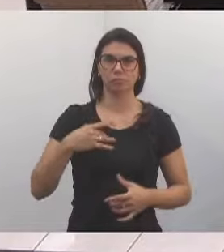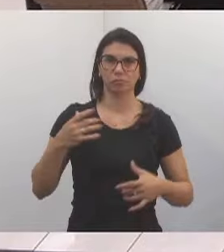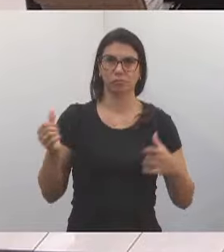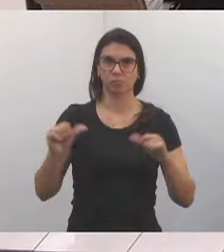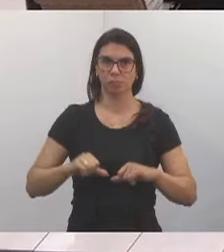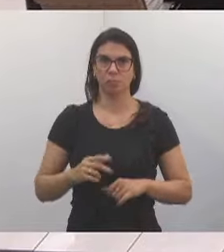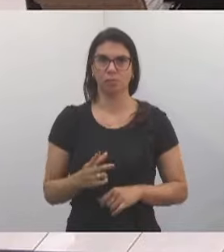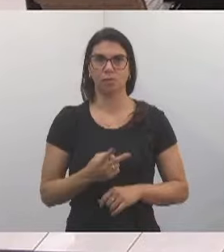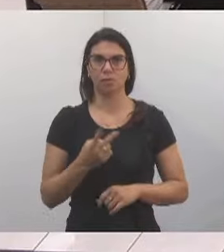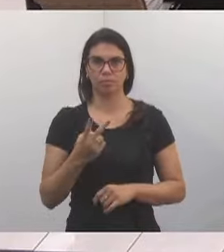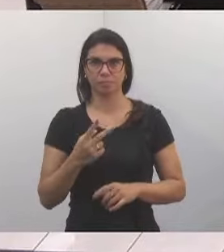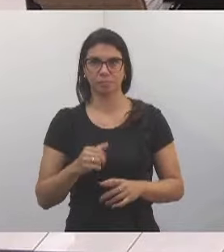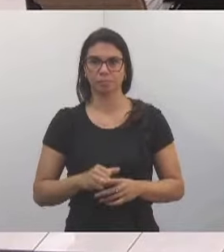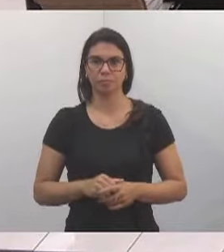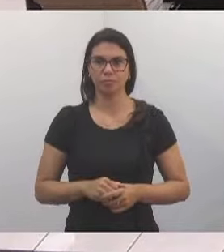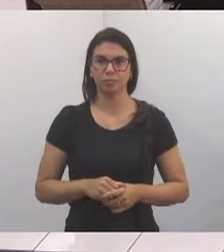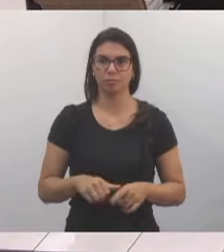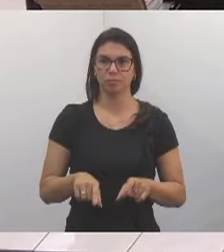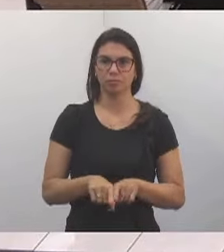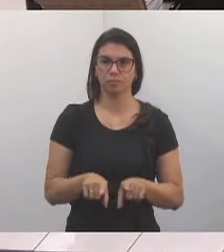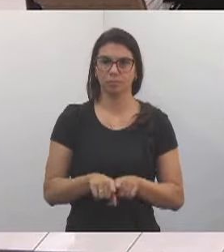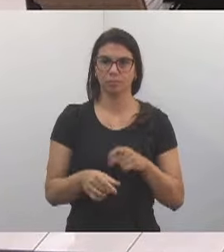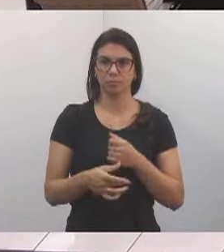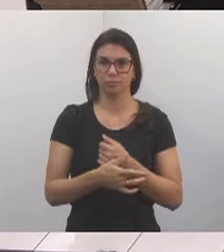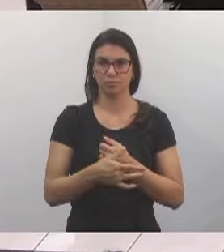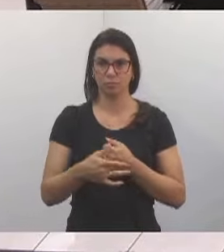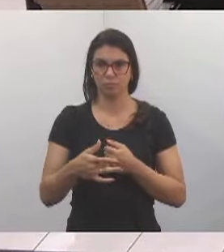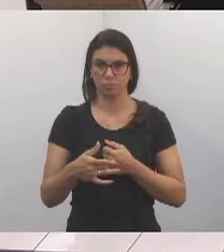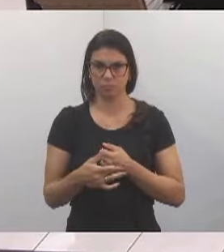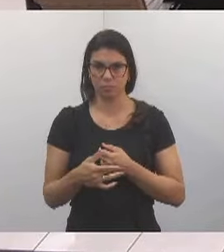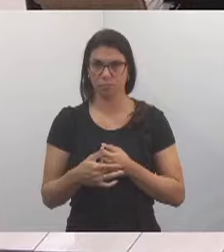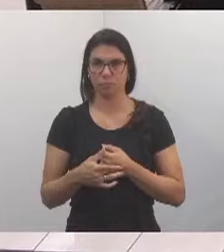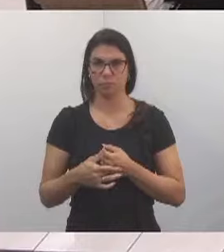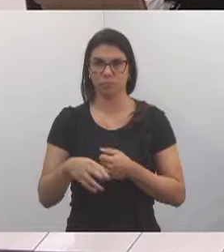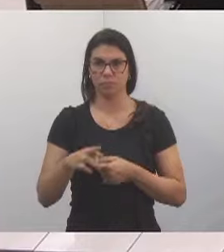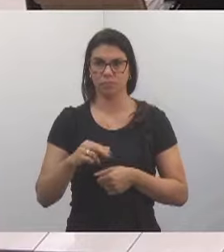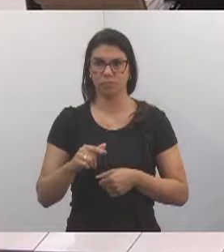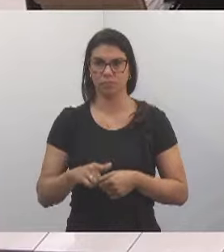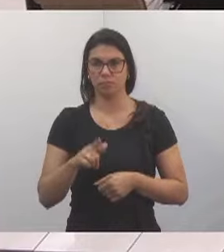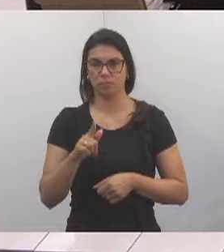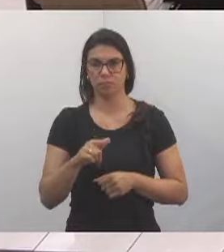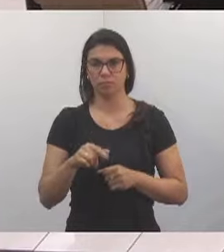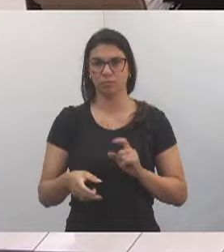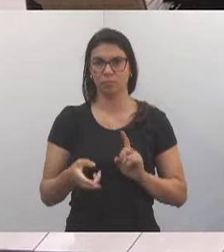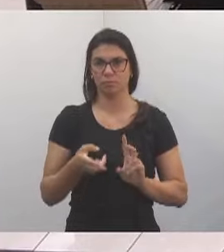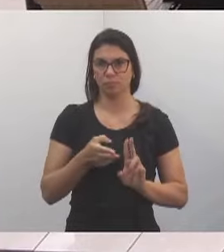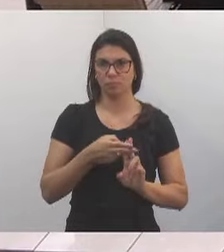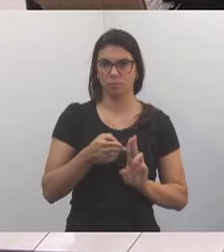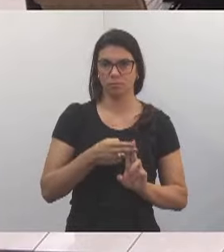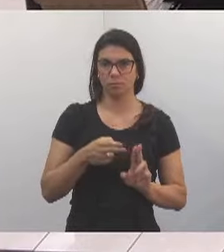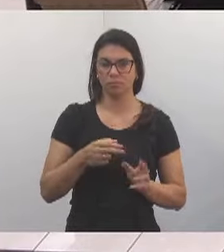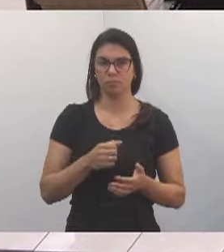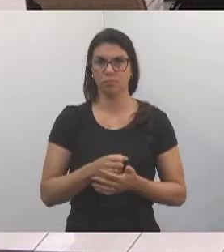2. Agendamento de exame para o munícipe sob o registro cartão SUS